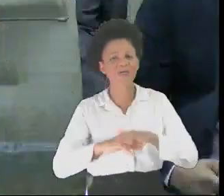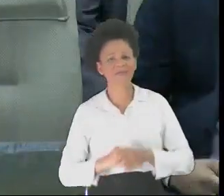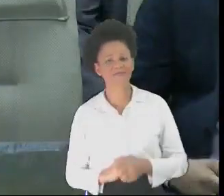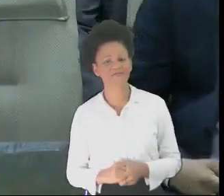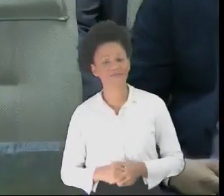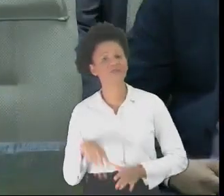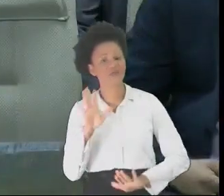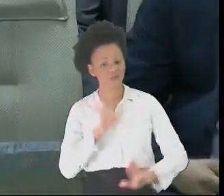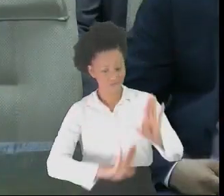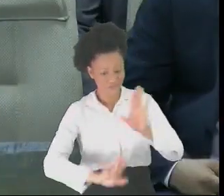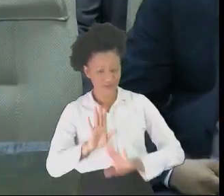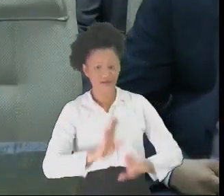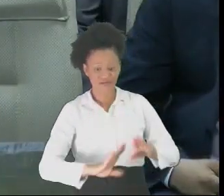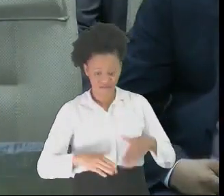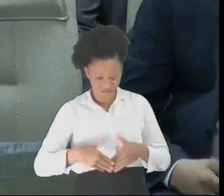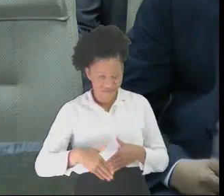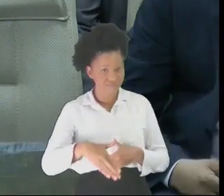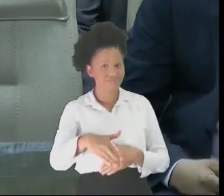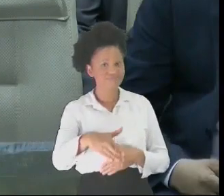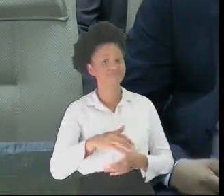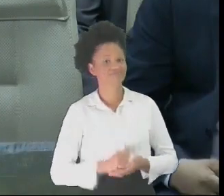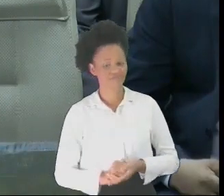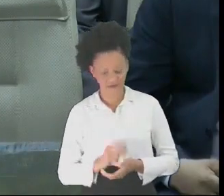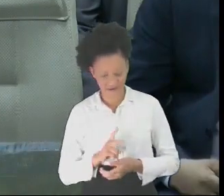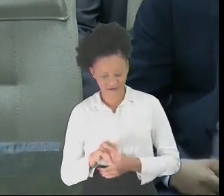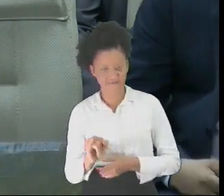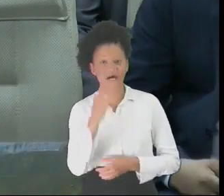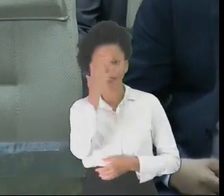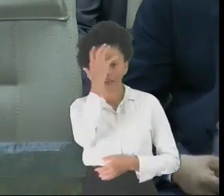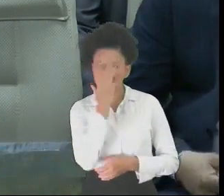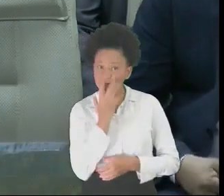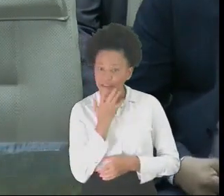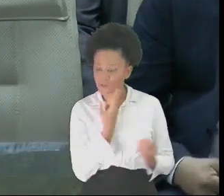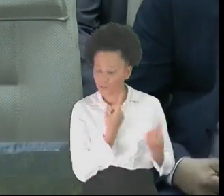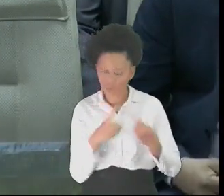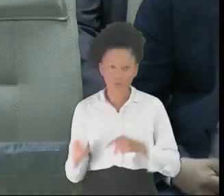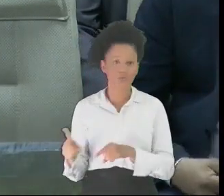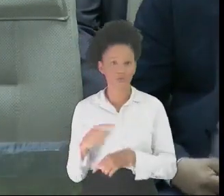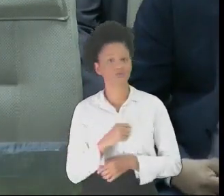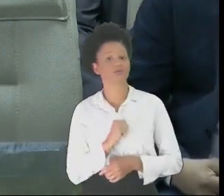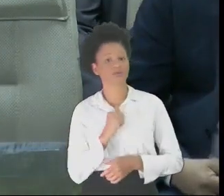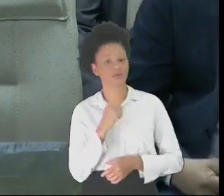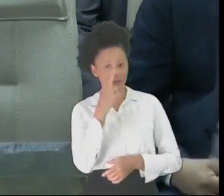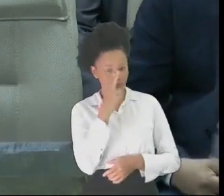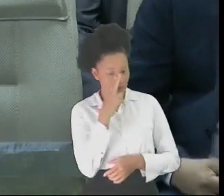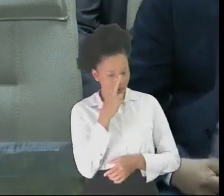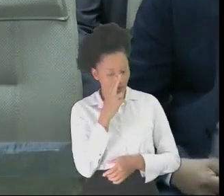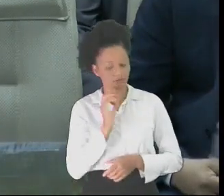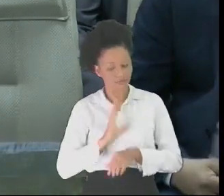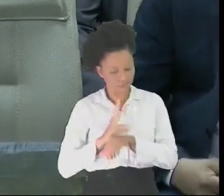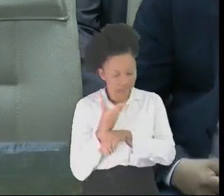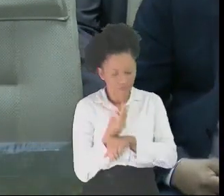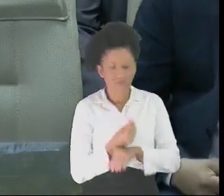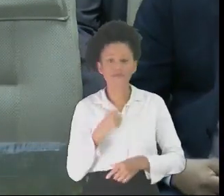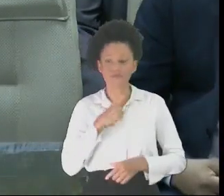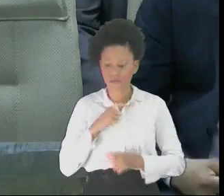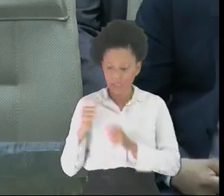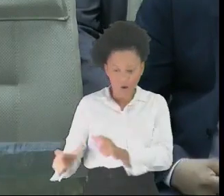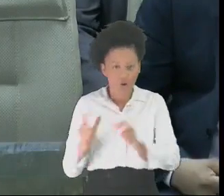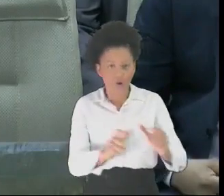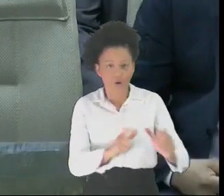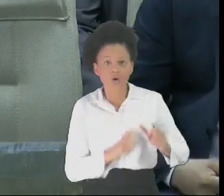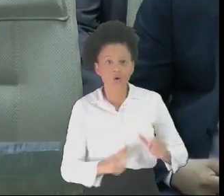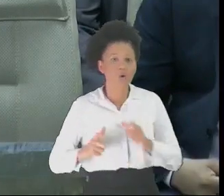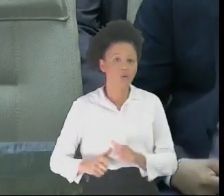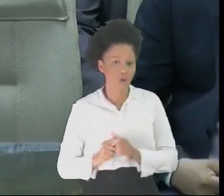Se preparem, daqui para frente, irmão, a coisa vai ser séria contra os cristãos. Em uns lugares, a igreja está sendo degolada no